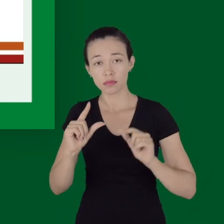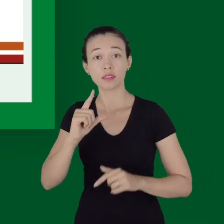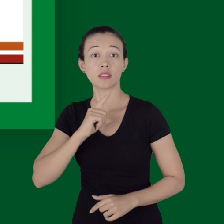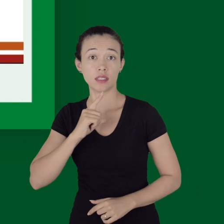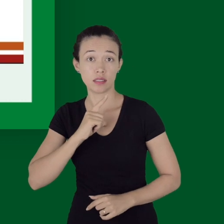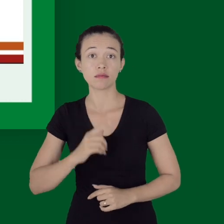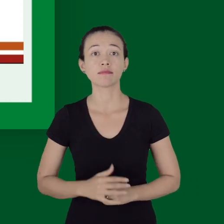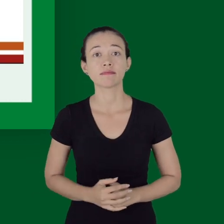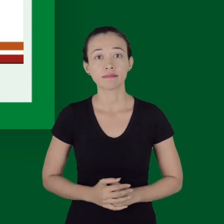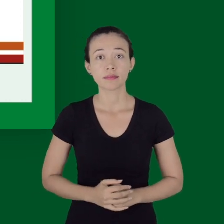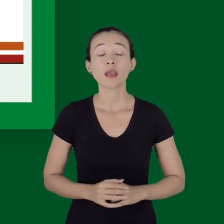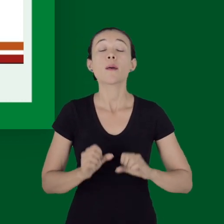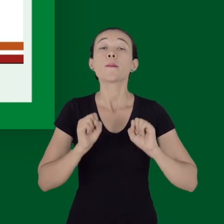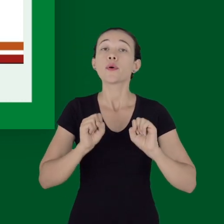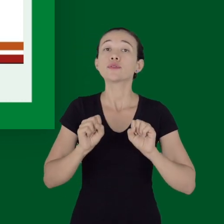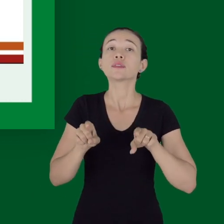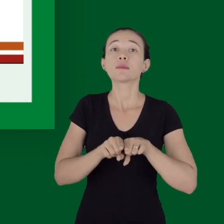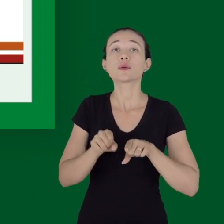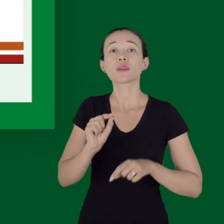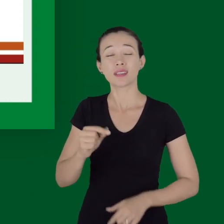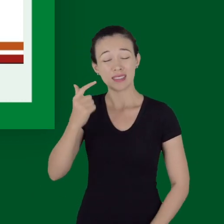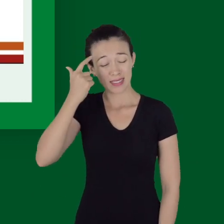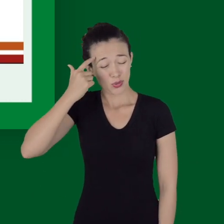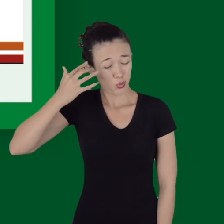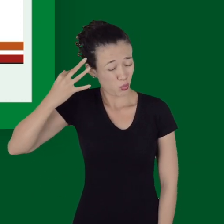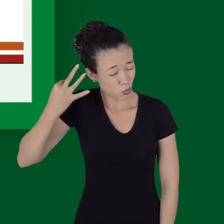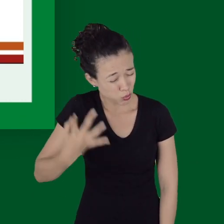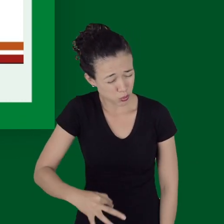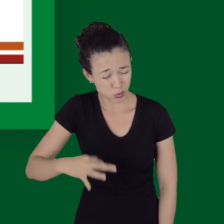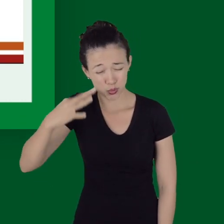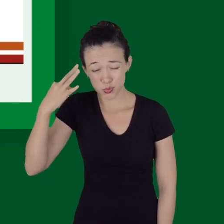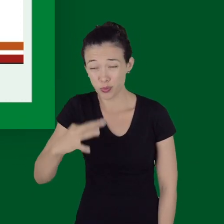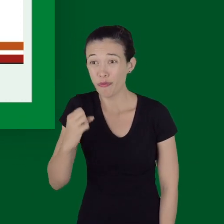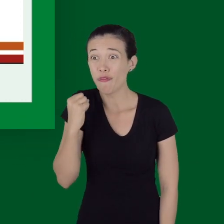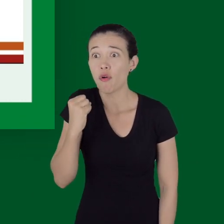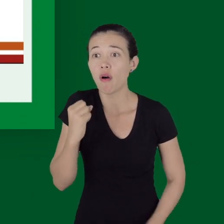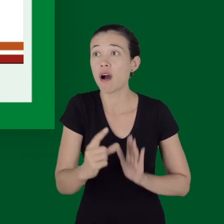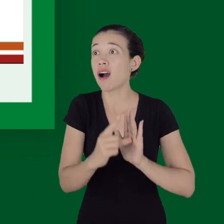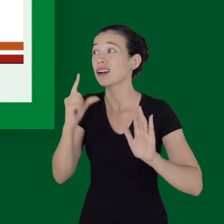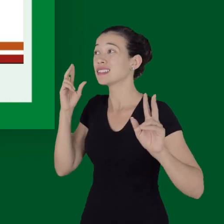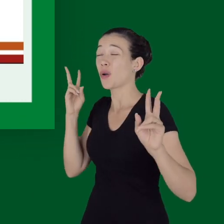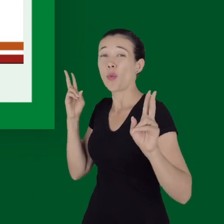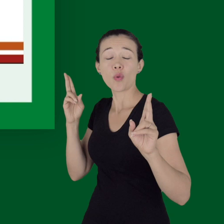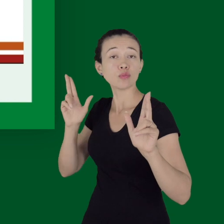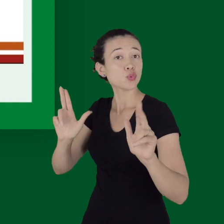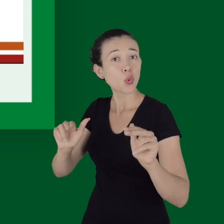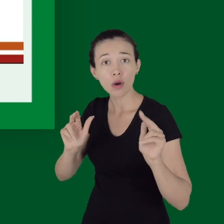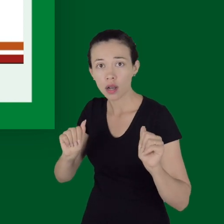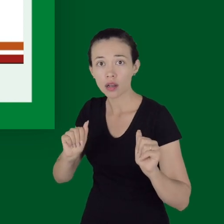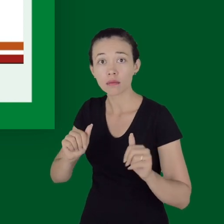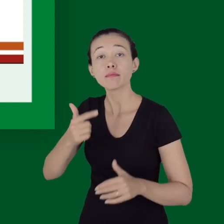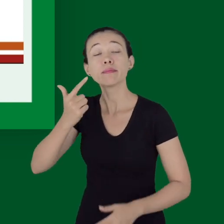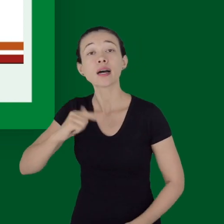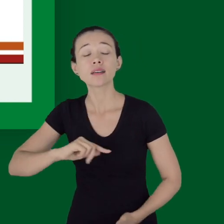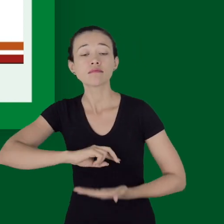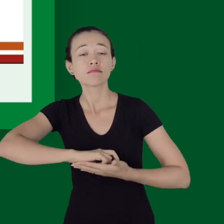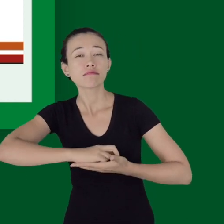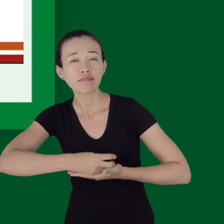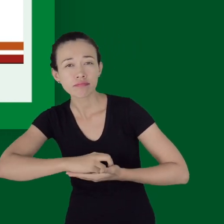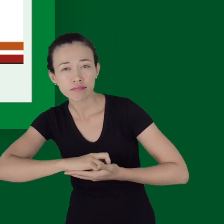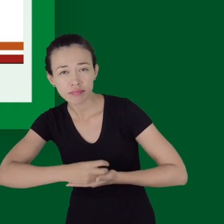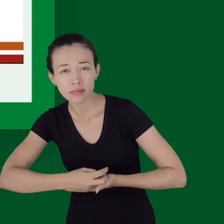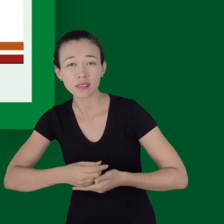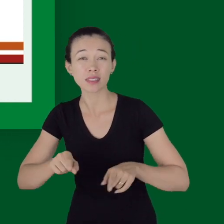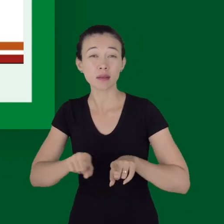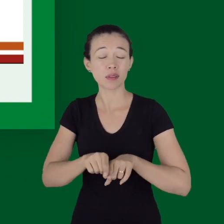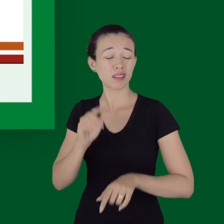consciência. Outras possibilidades de manifestação são cefaleia intensa, pior dor de cabeça que o paciente já sentiu, crise